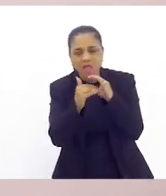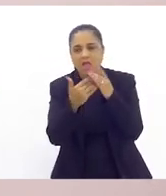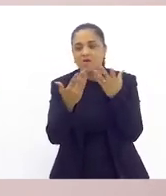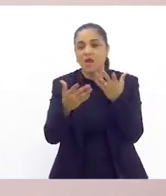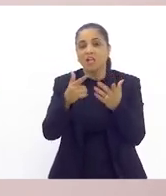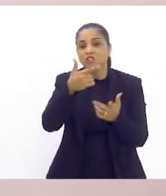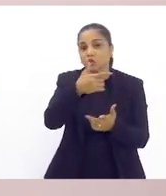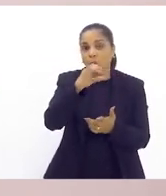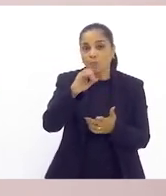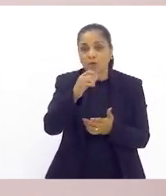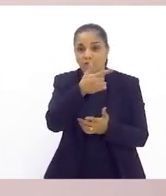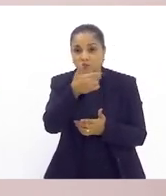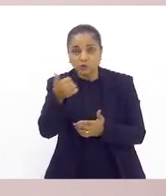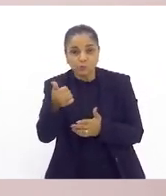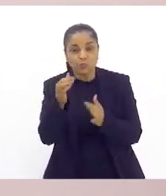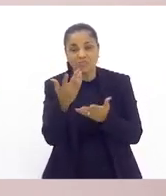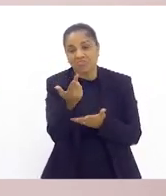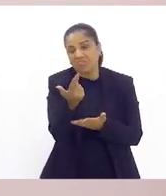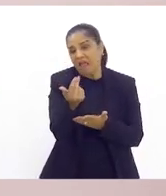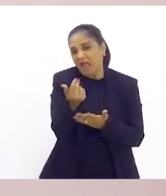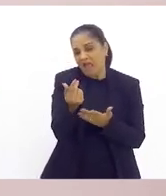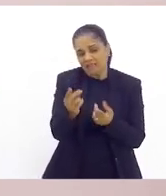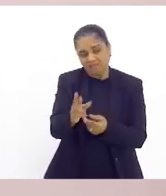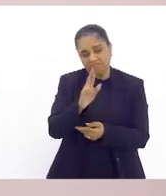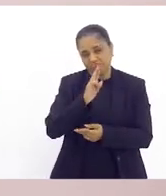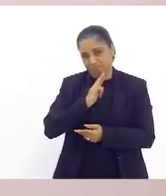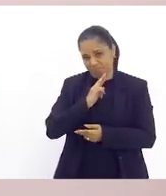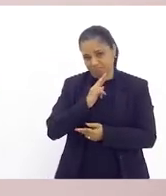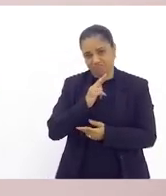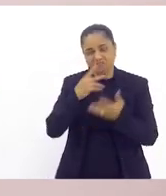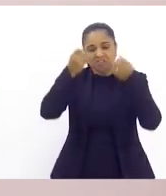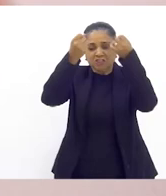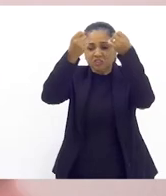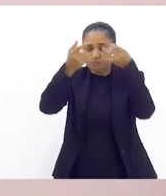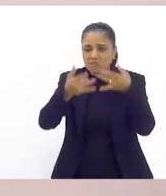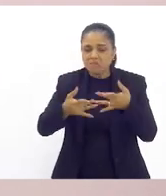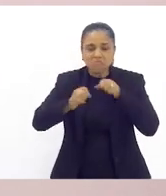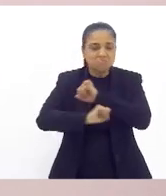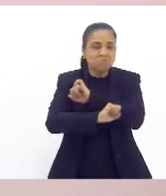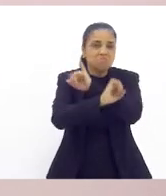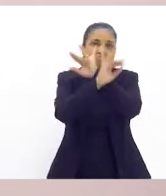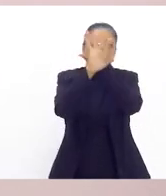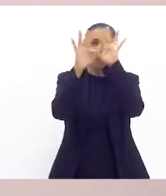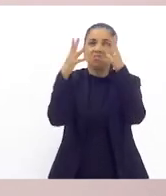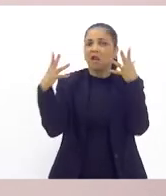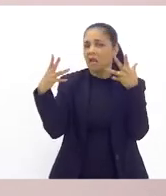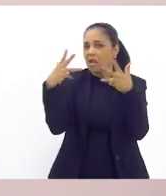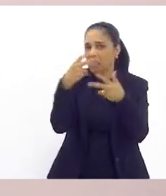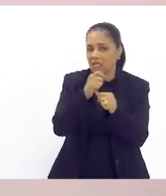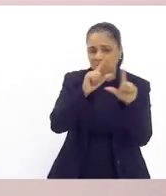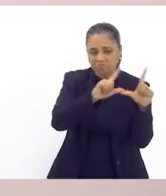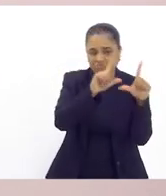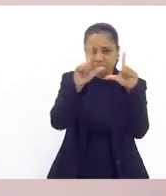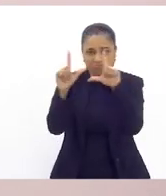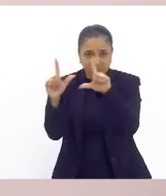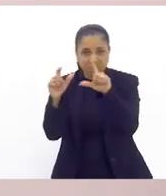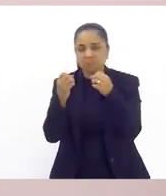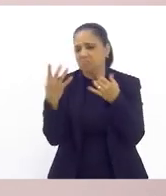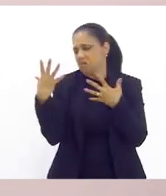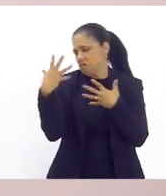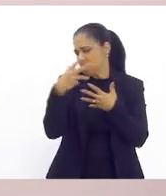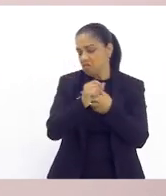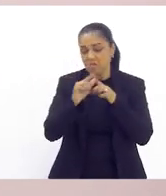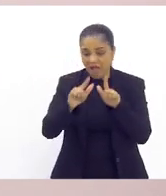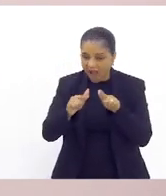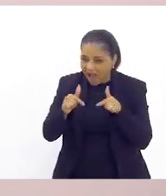2021 e até hoje nada né então explicações belas PowerPoint belos mas ações nada né